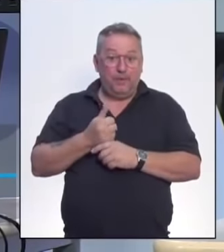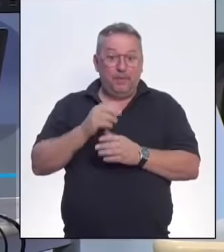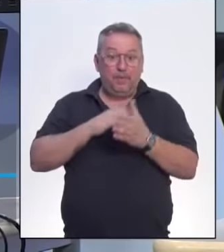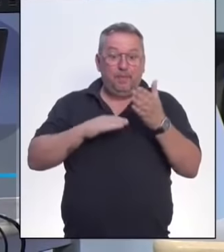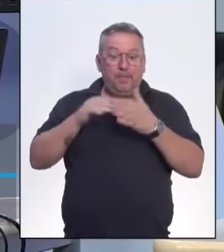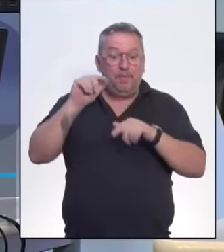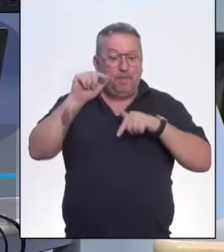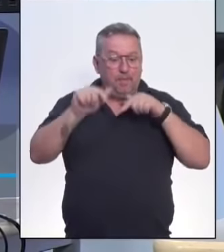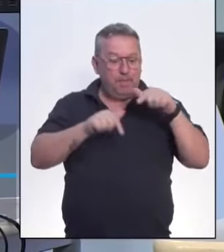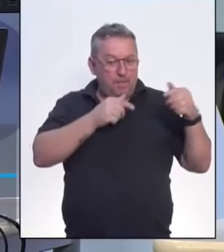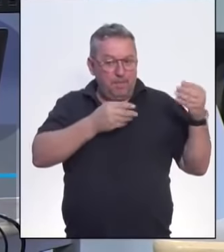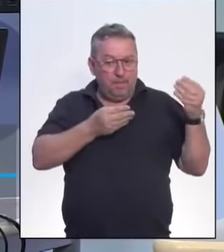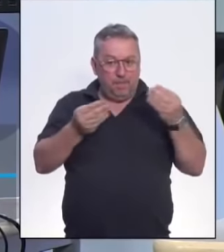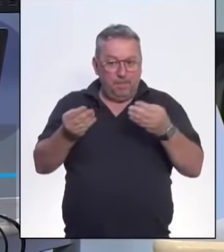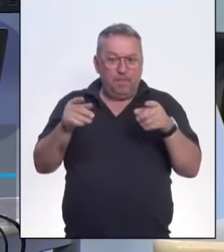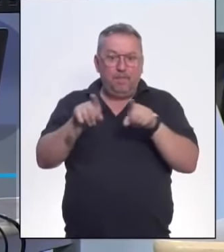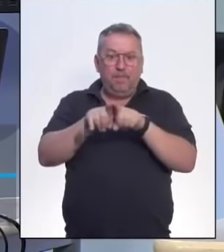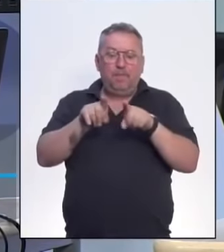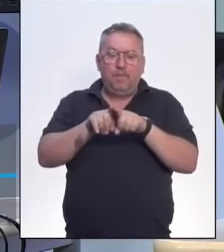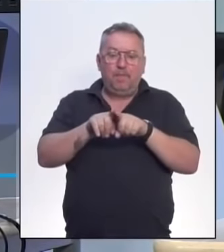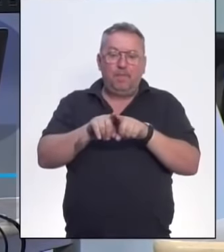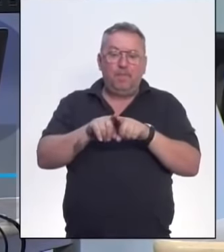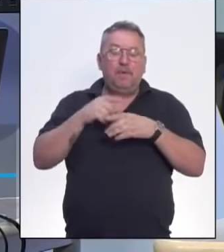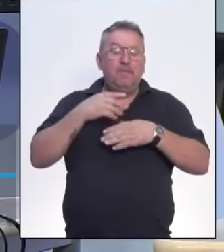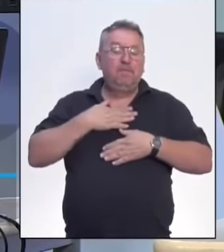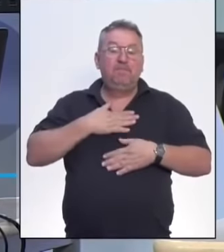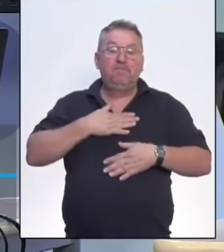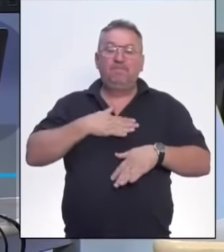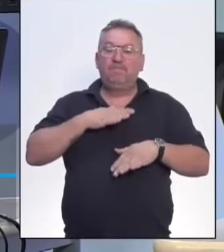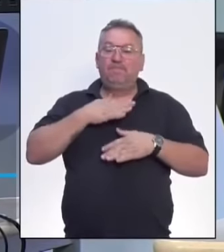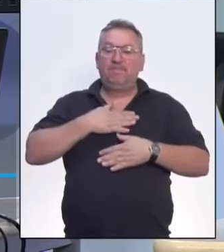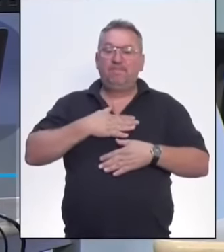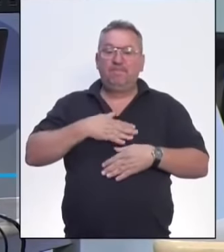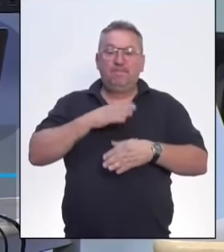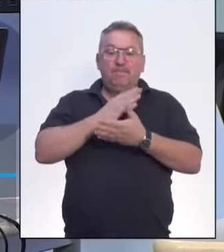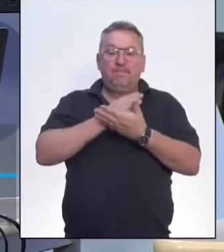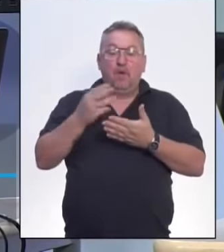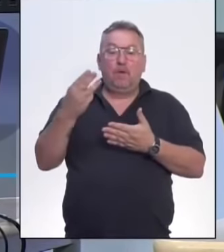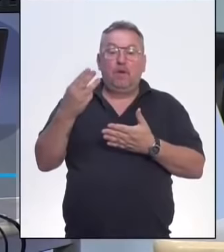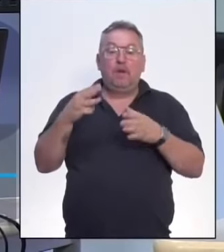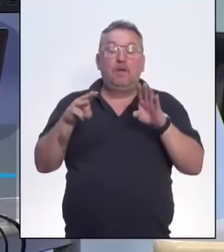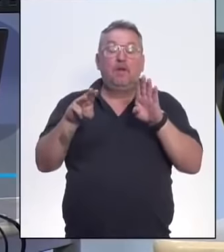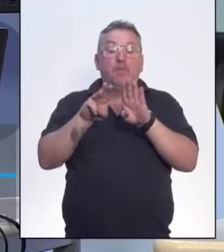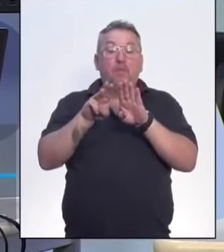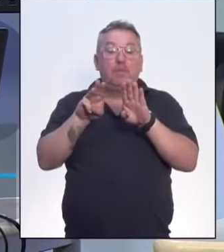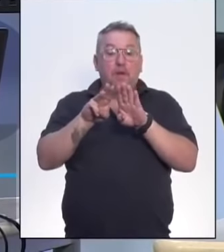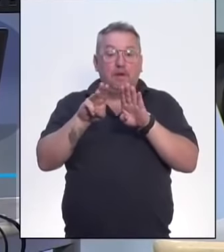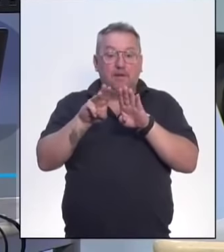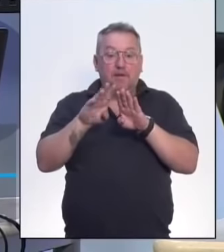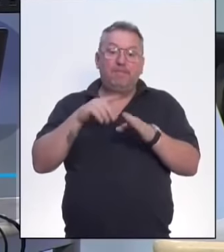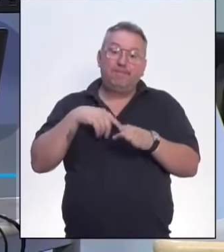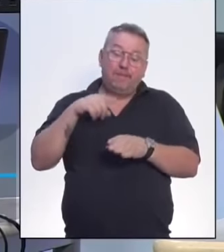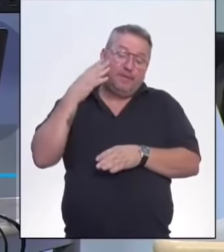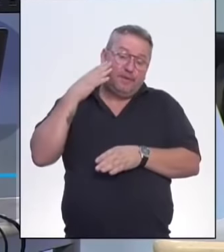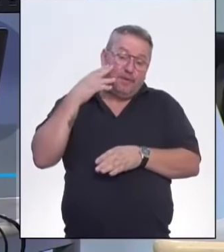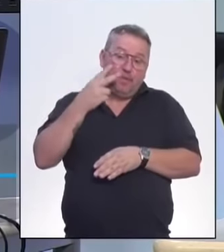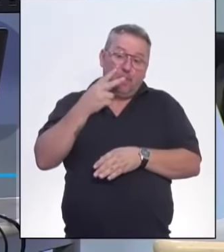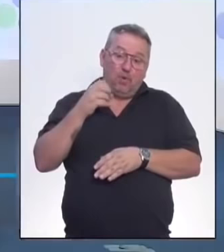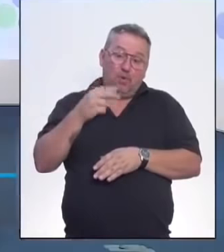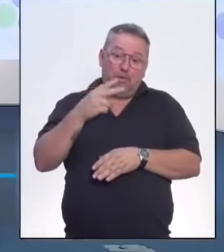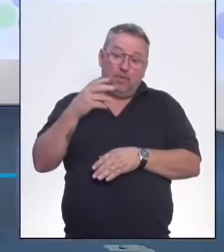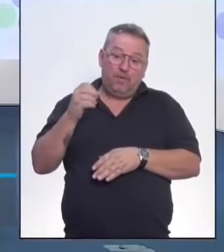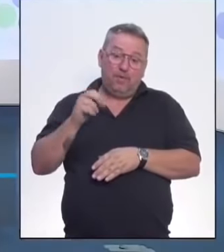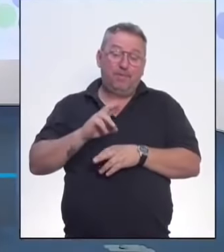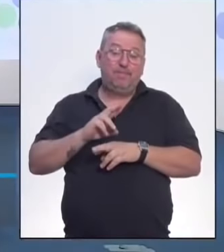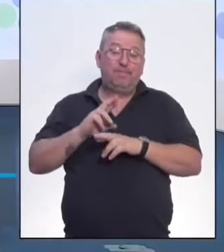os trabalhos entregues e entrar com tranquilidade aí no 3º bimestre. Ano atípico, a gente bem sabe, né, Alessandra? Mas a